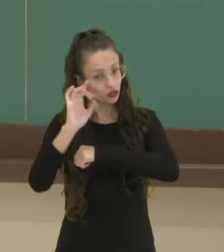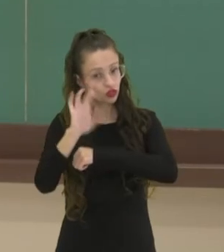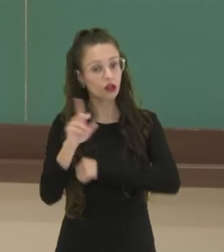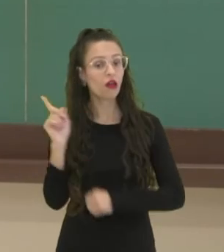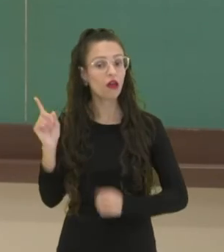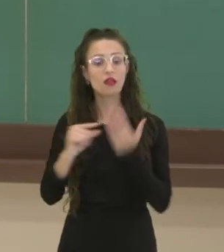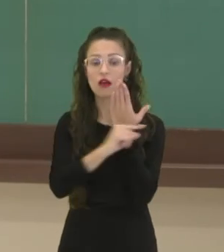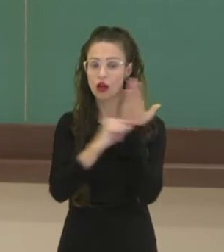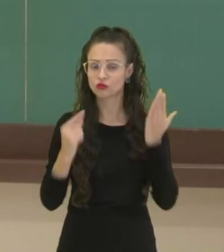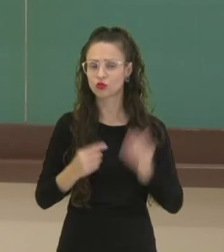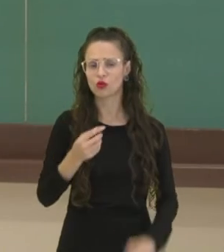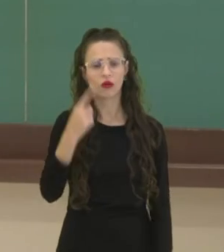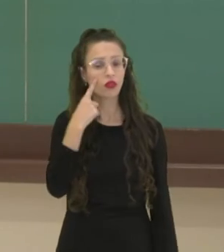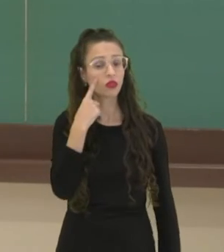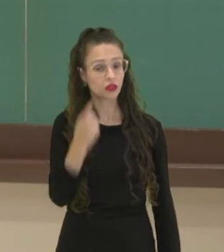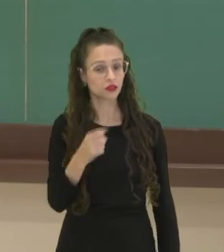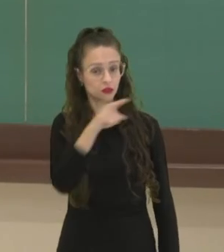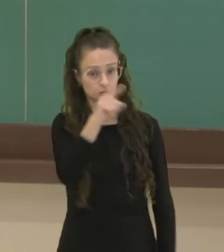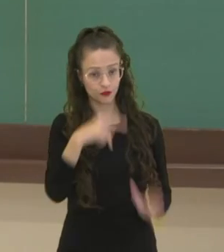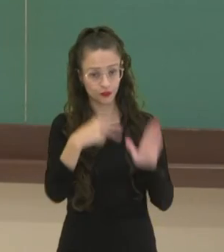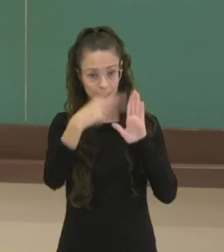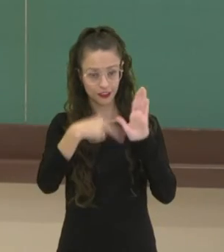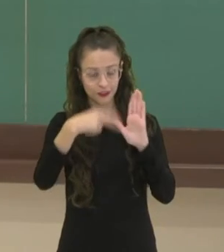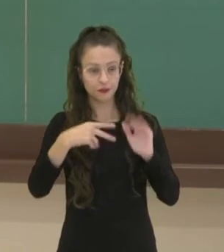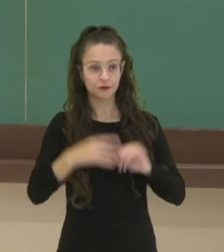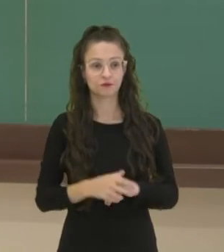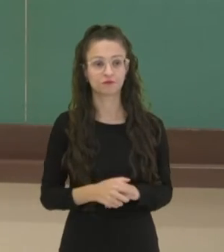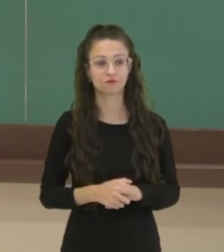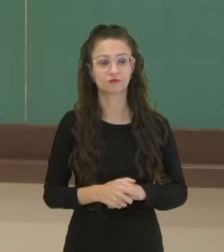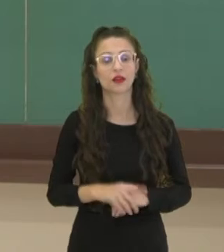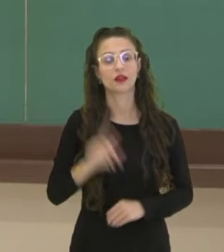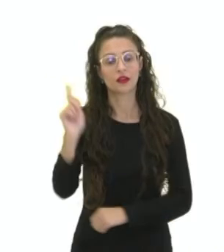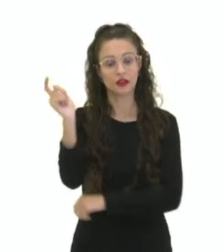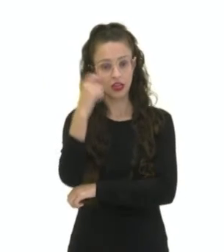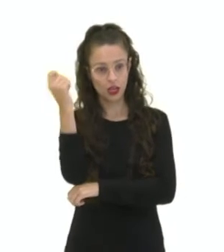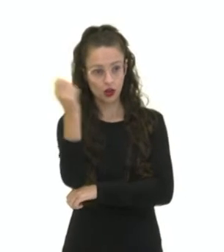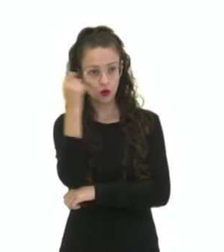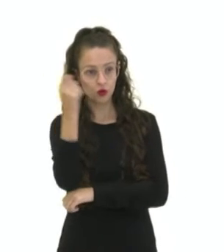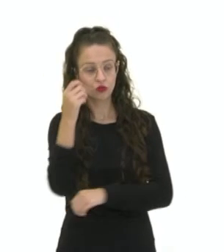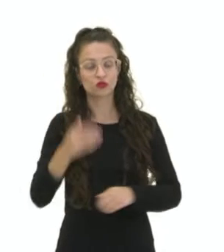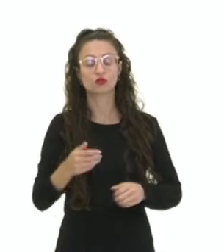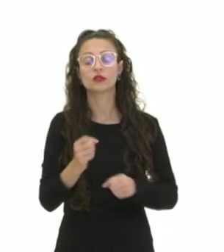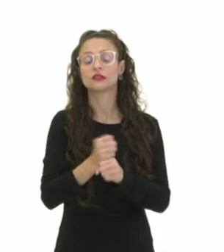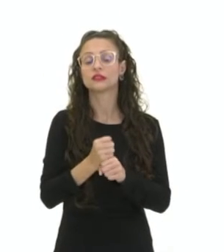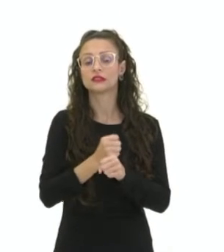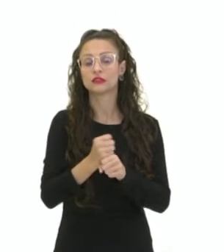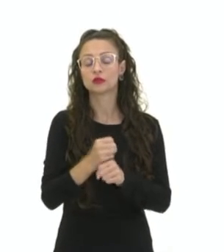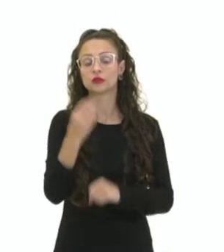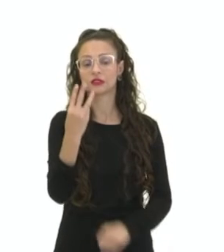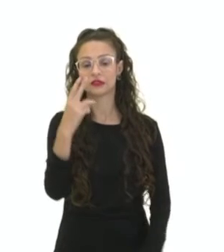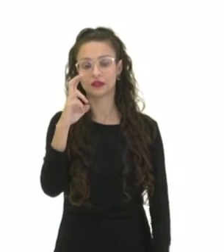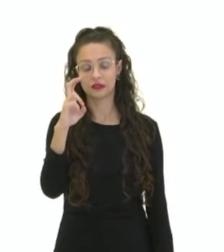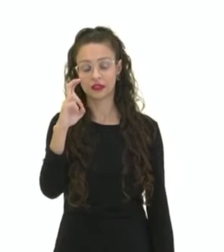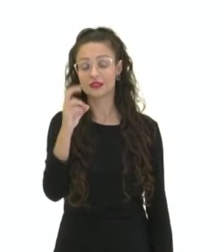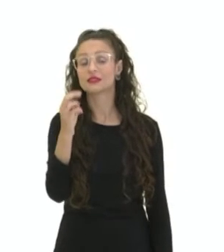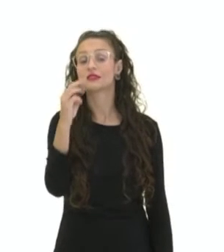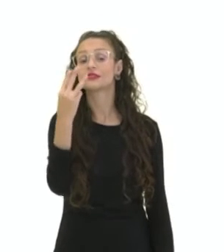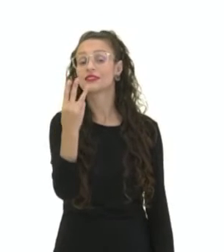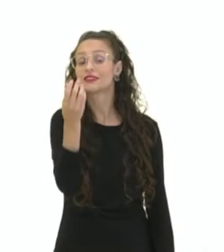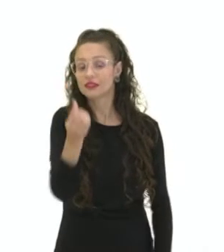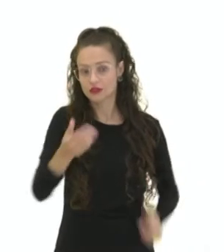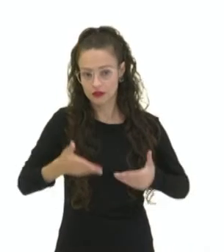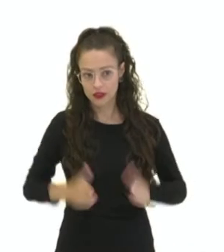bem moderno, bem interessante para você ler. Então, ele é gaúcho, nasceu em 36, as crônicas costumam